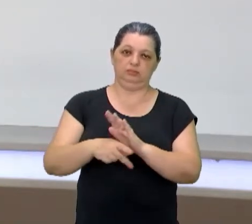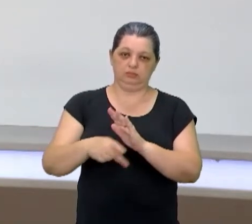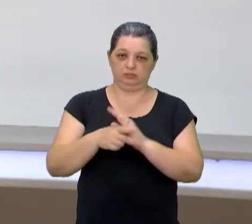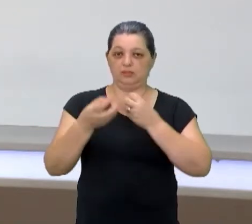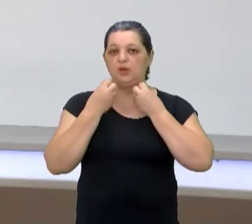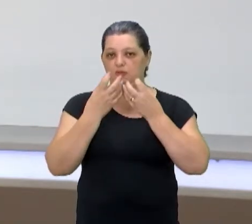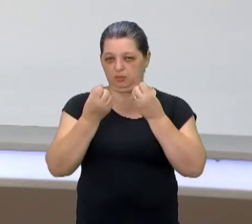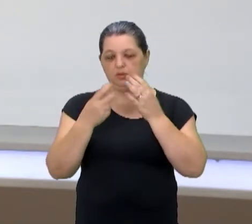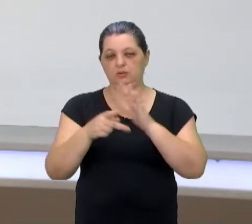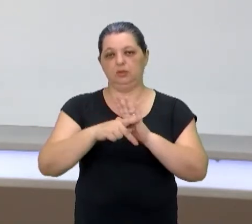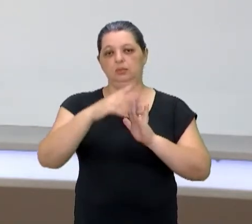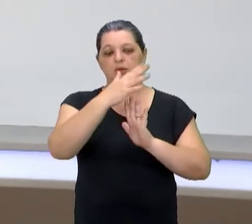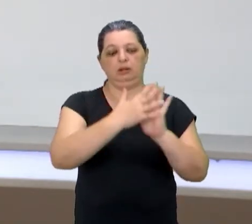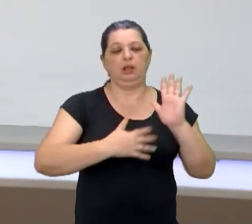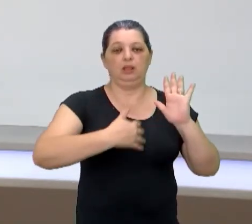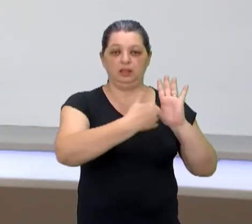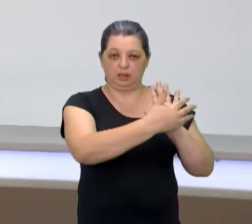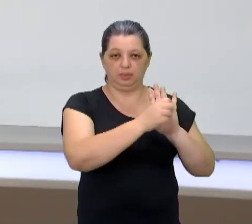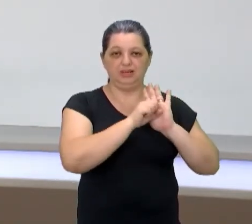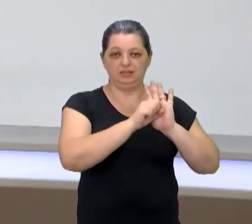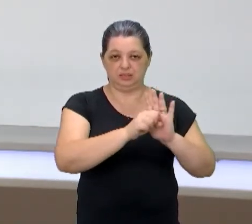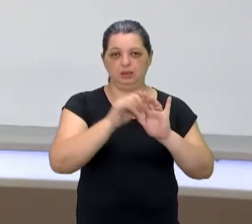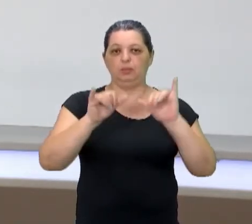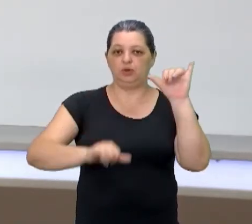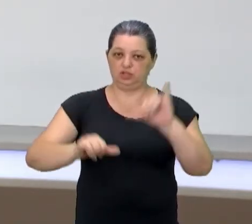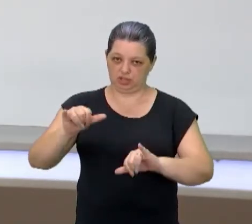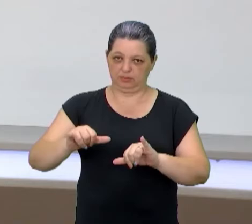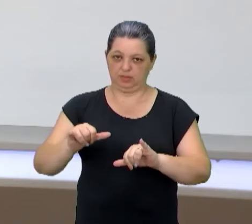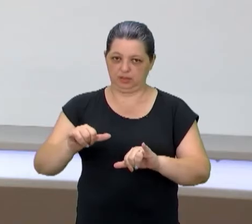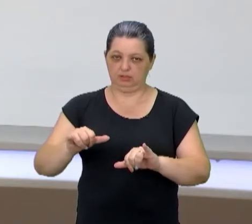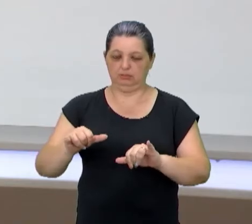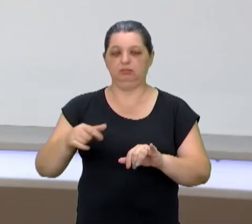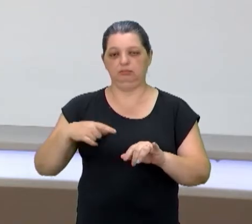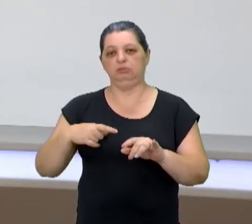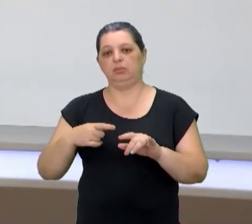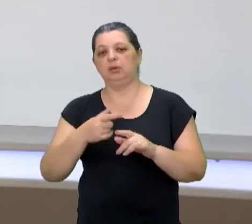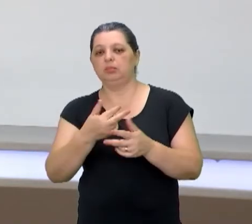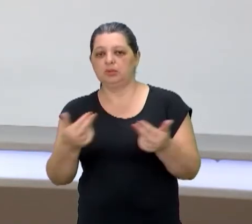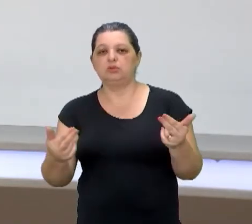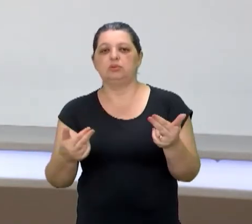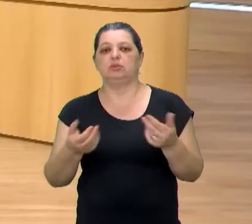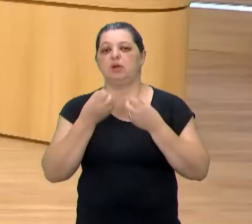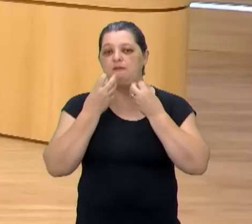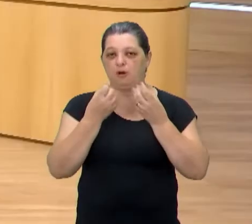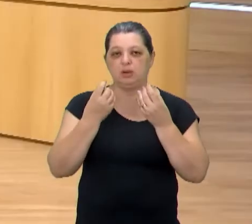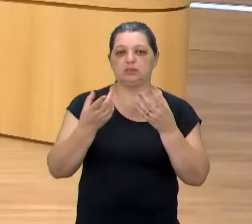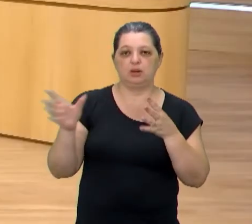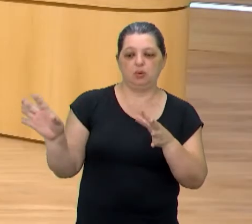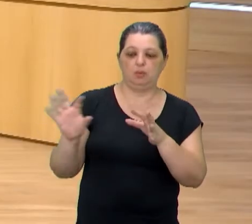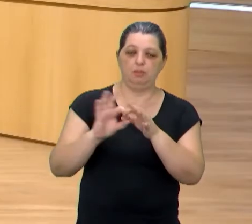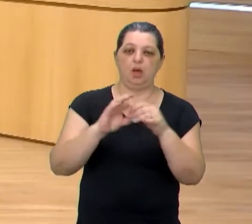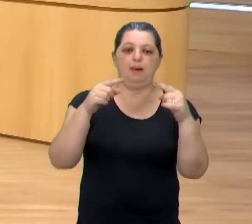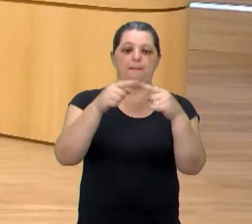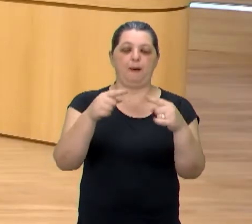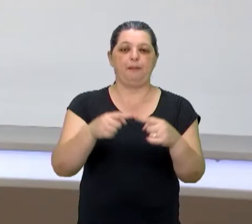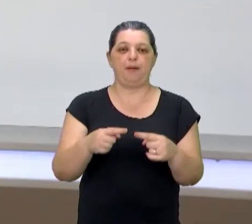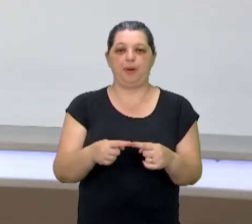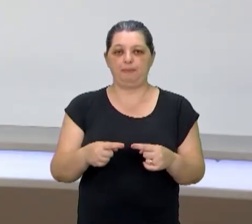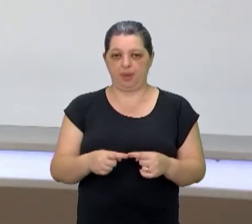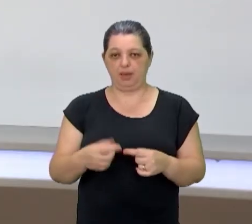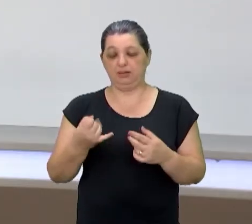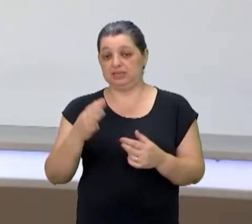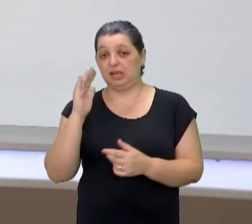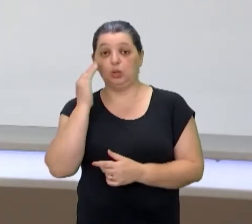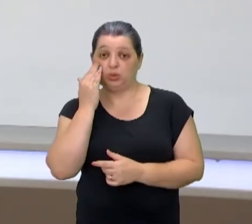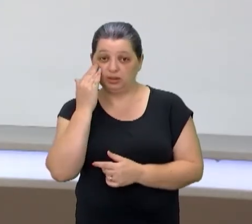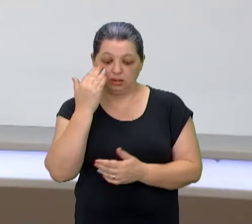informação que eu peguei da tabela periódica. Então, aí uma coisa vai puxando a outra, né, Fabi? Justamente isso que a gente fala na química. Se você não